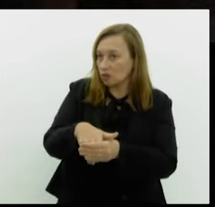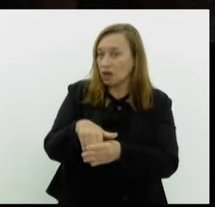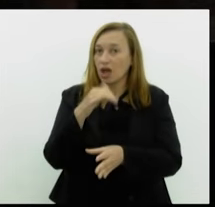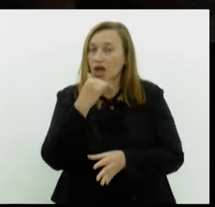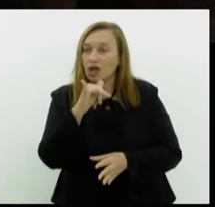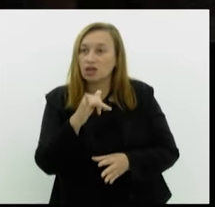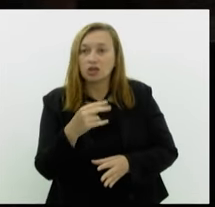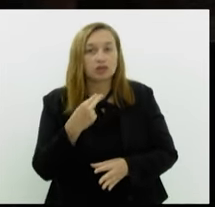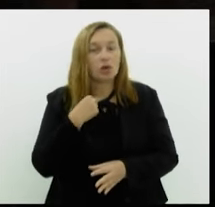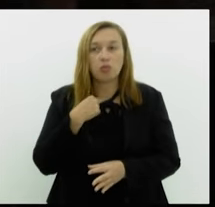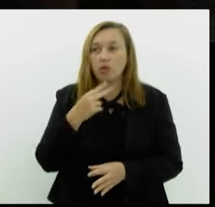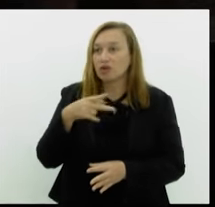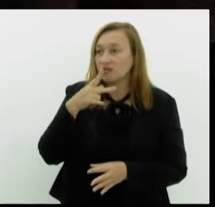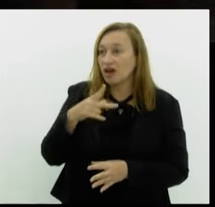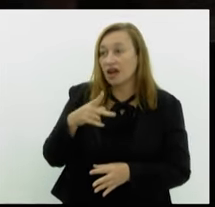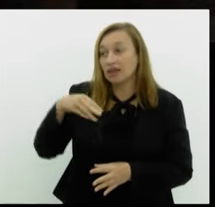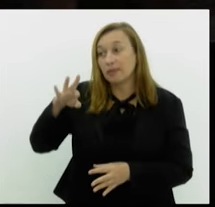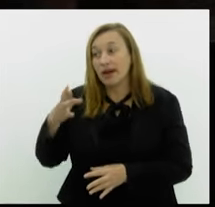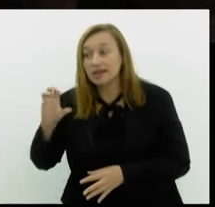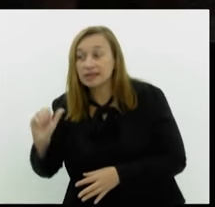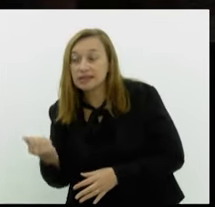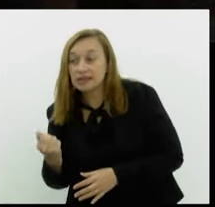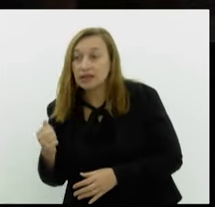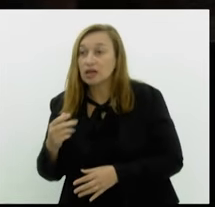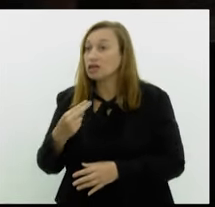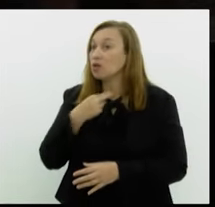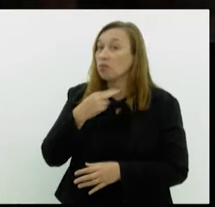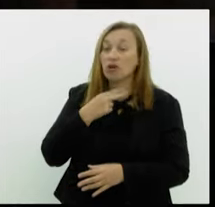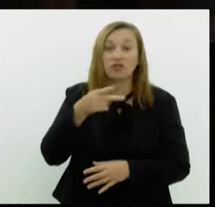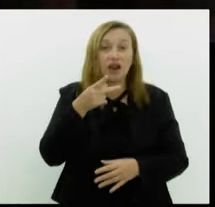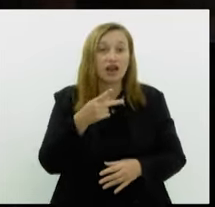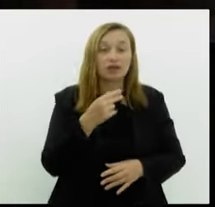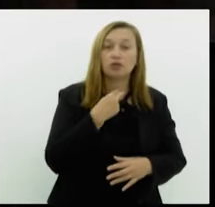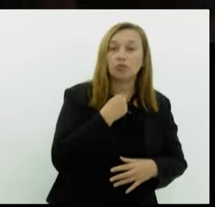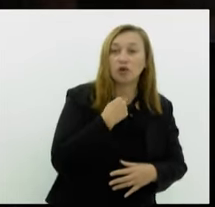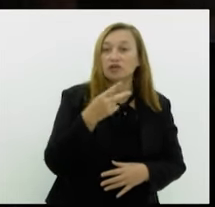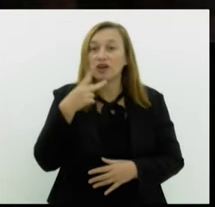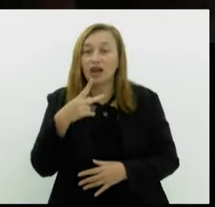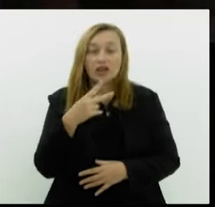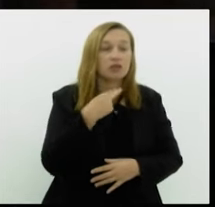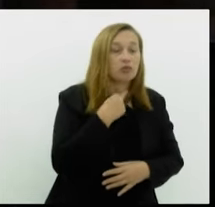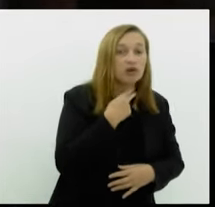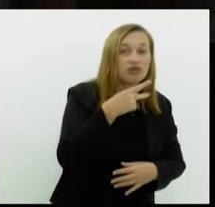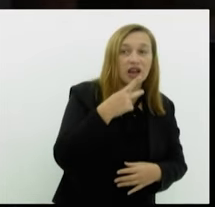pode falar sobre isso da vacina, não pode falar não sei o quê. E as pessoas...